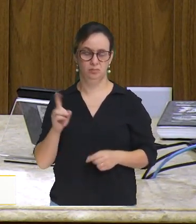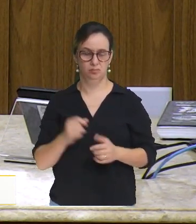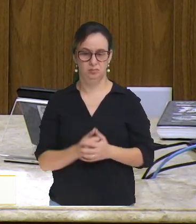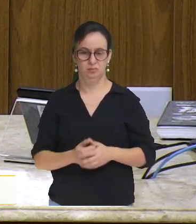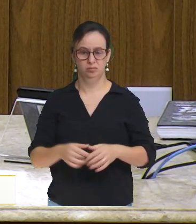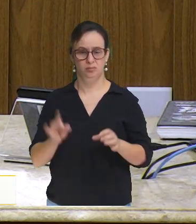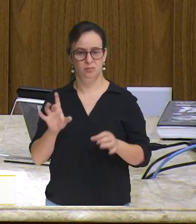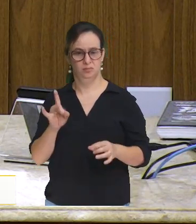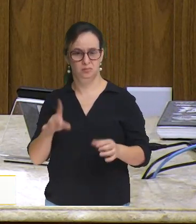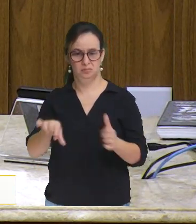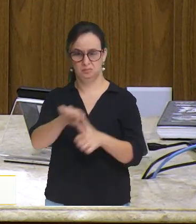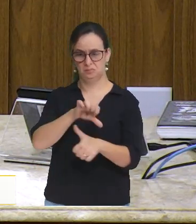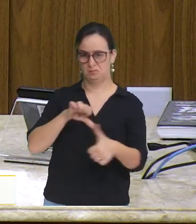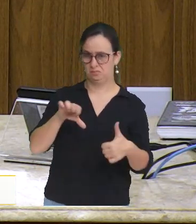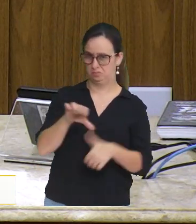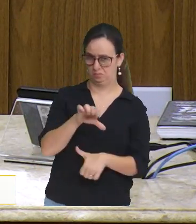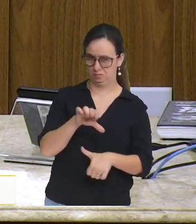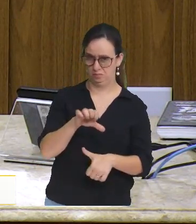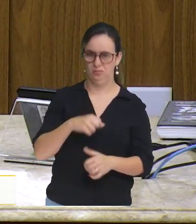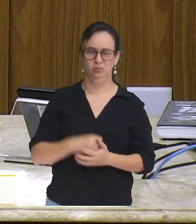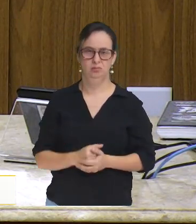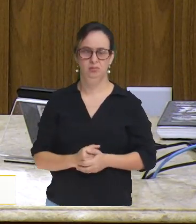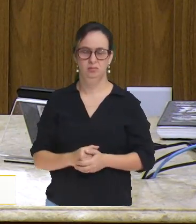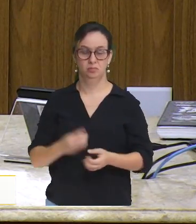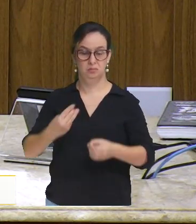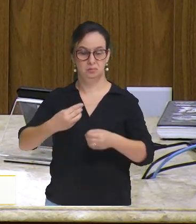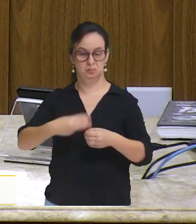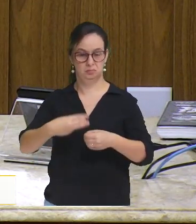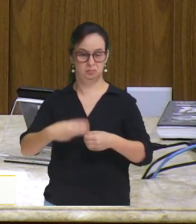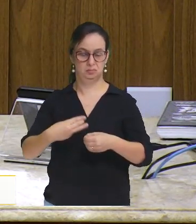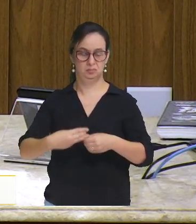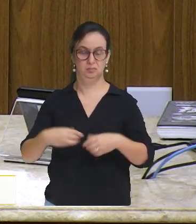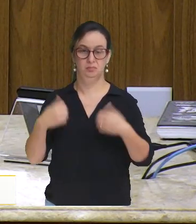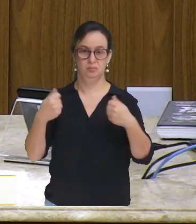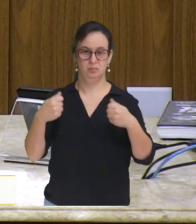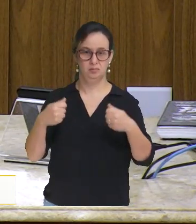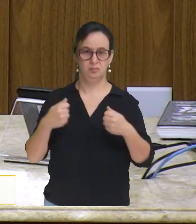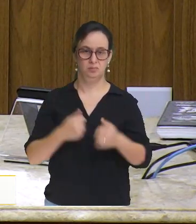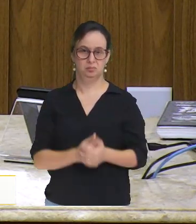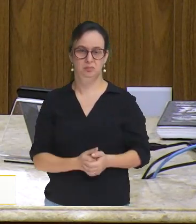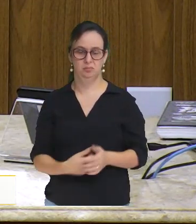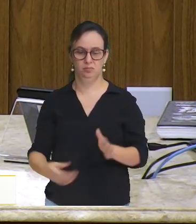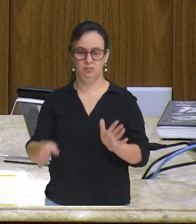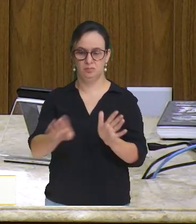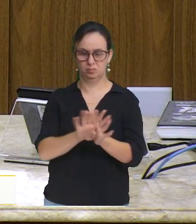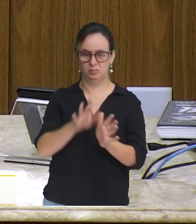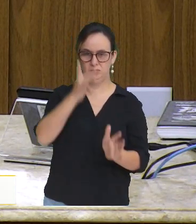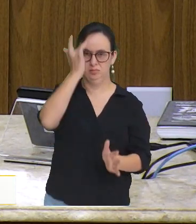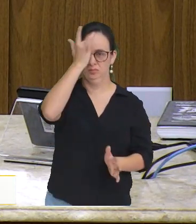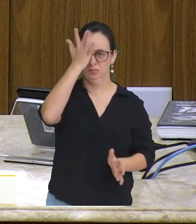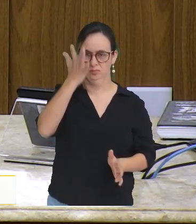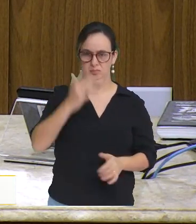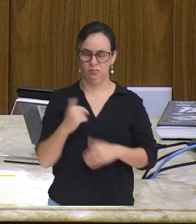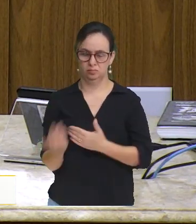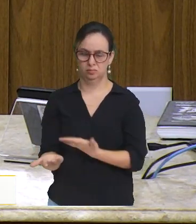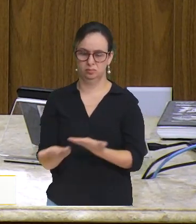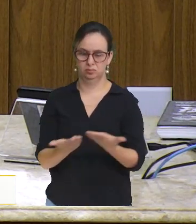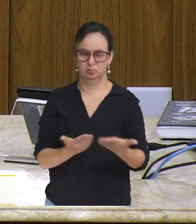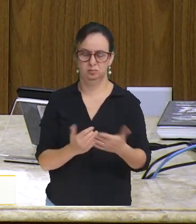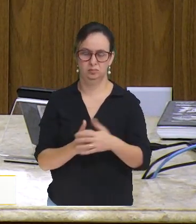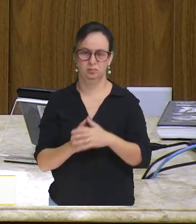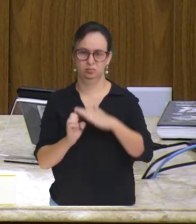município, que o município vai ter um acesso ali, uma facilidade aí para oferecer para os empreendedores que estarão